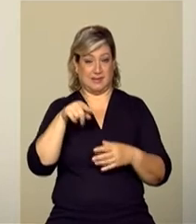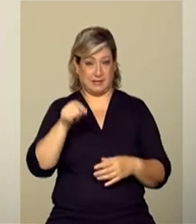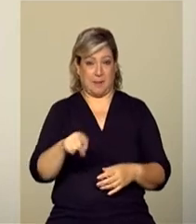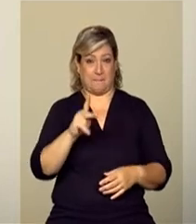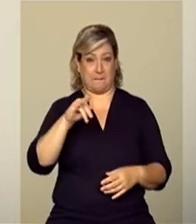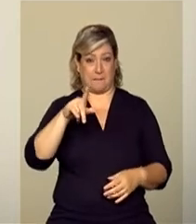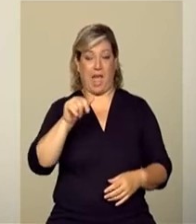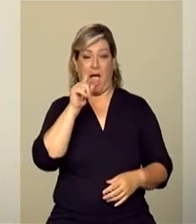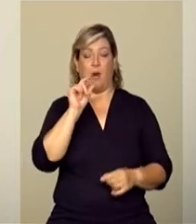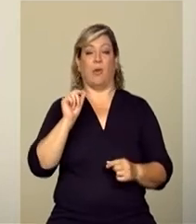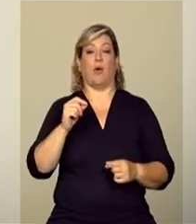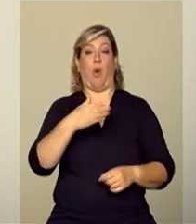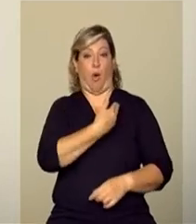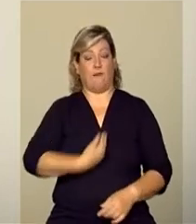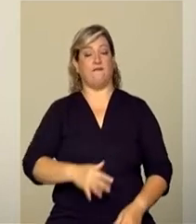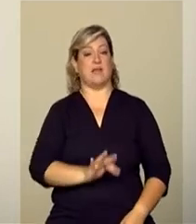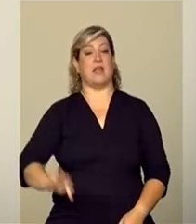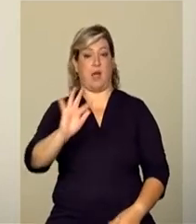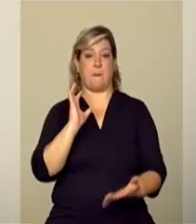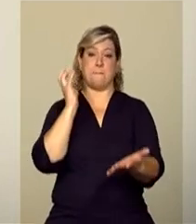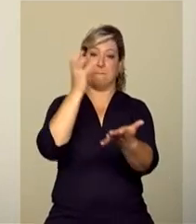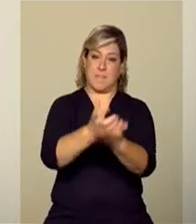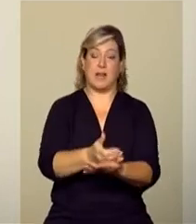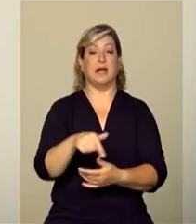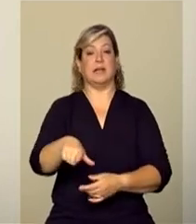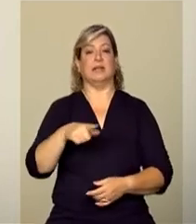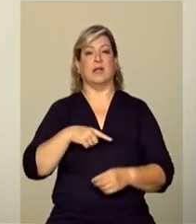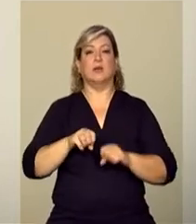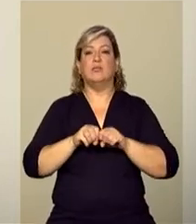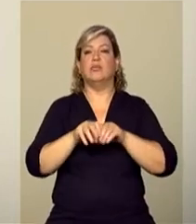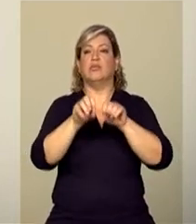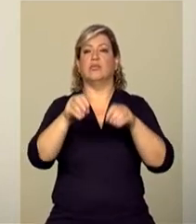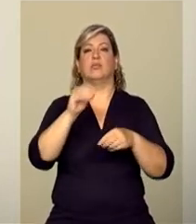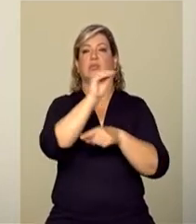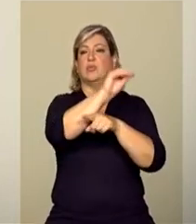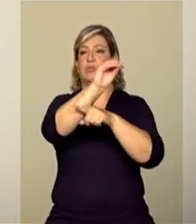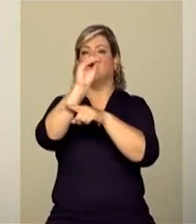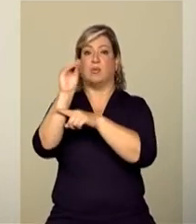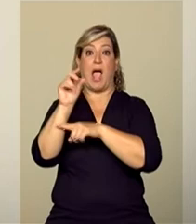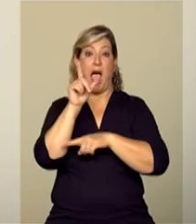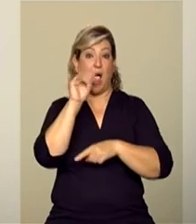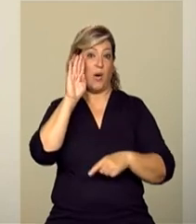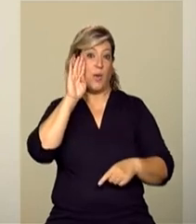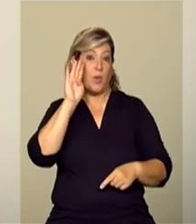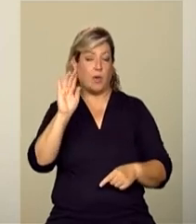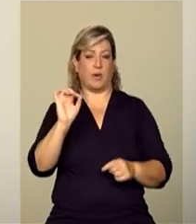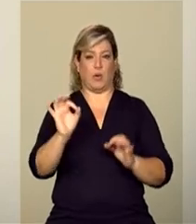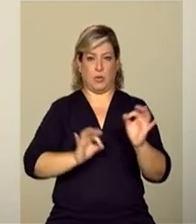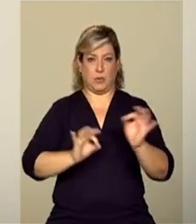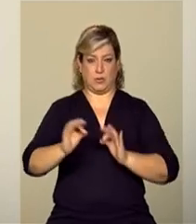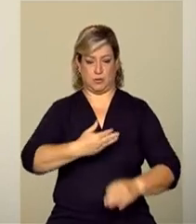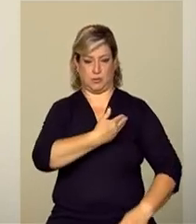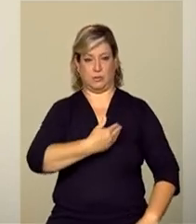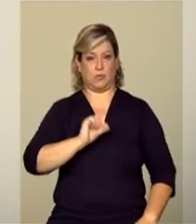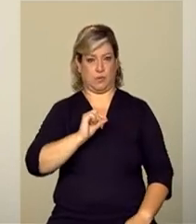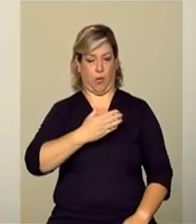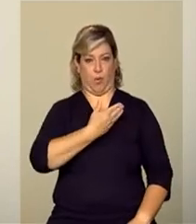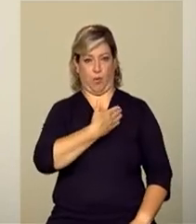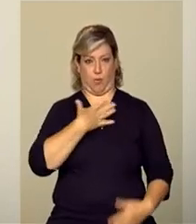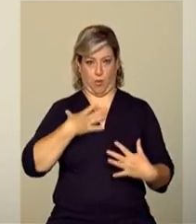contratados pelo Governo Federal estão distribuindo água sob a coordenação do exército